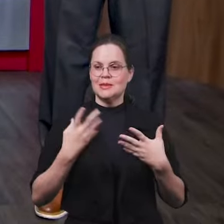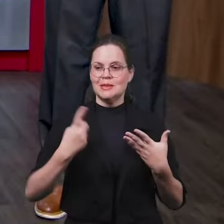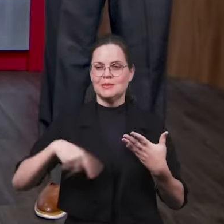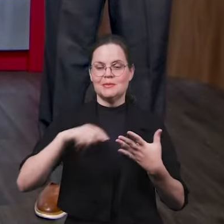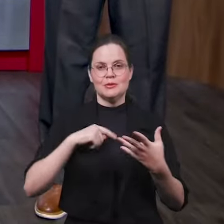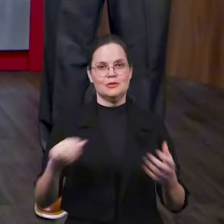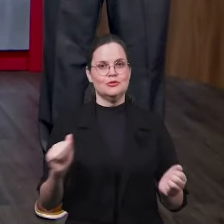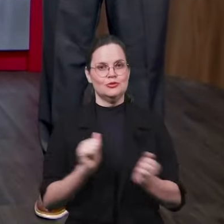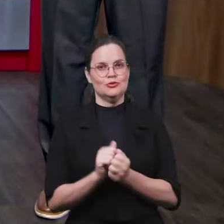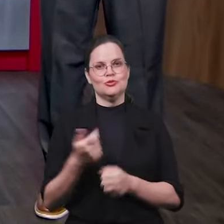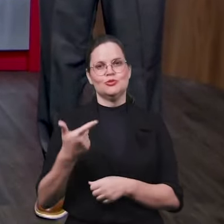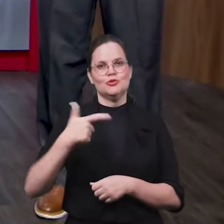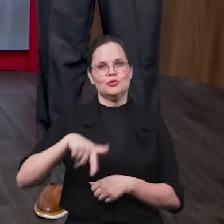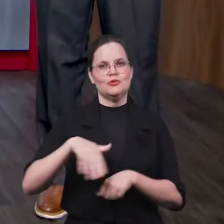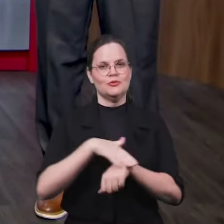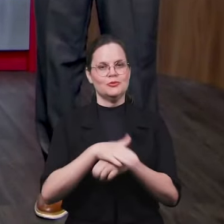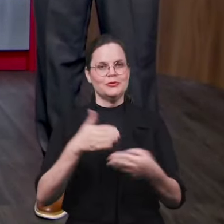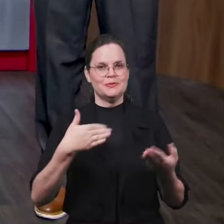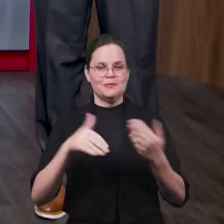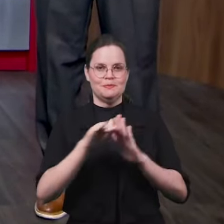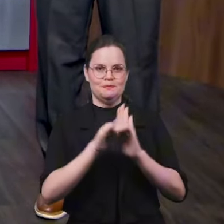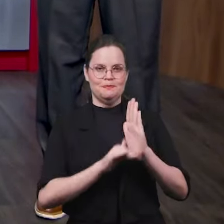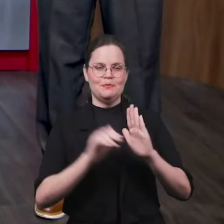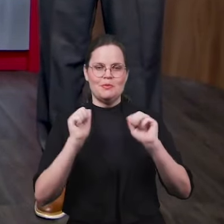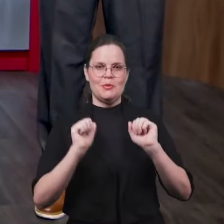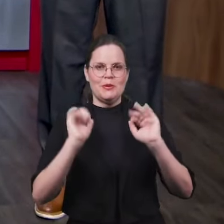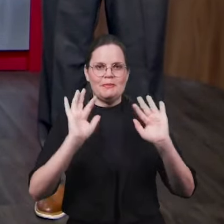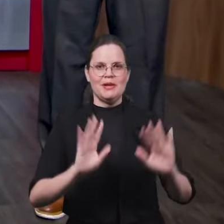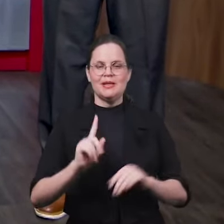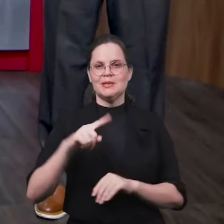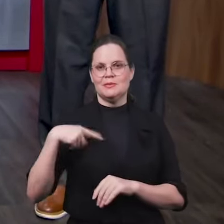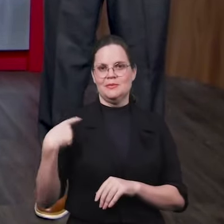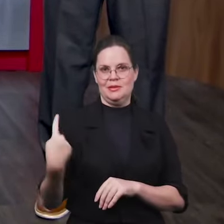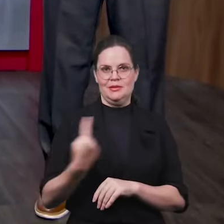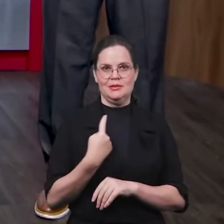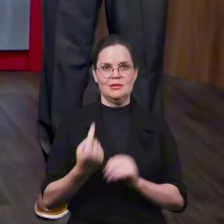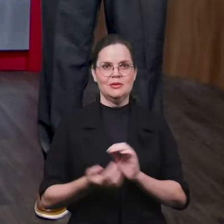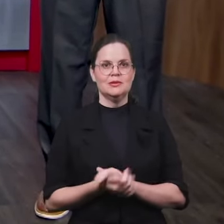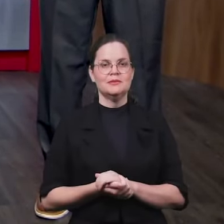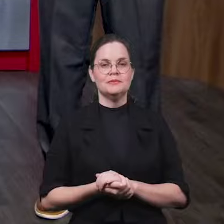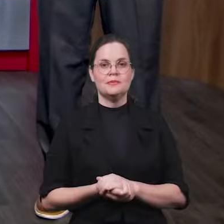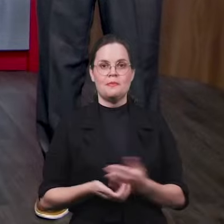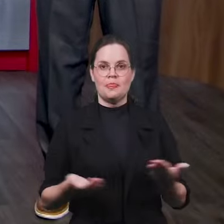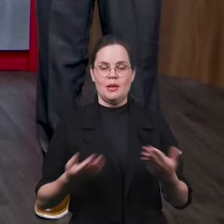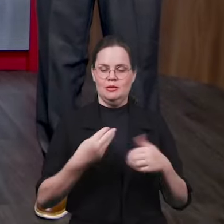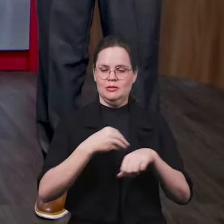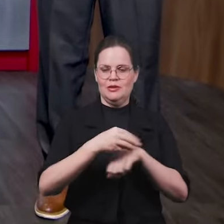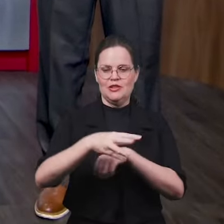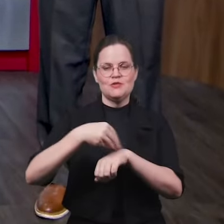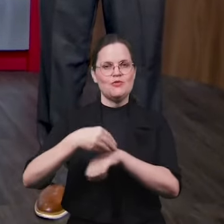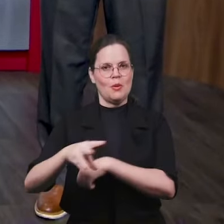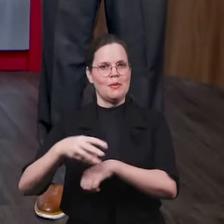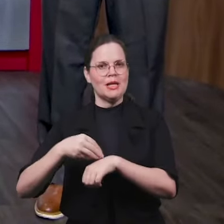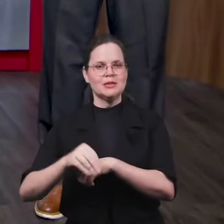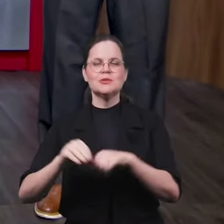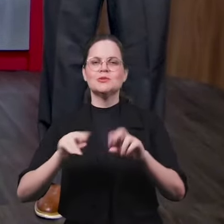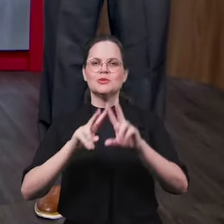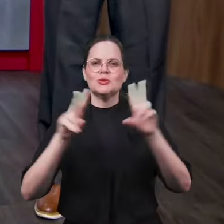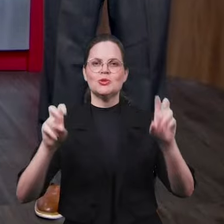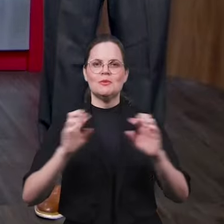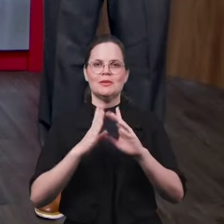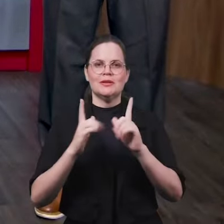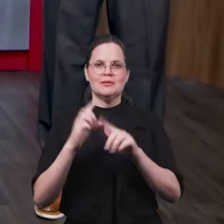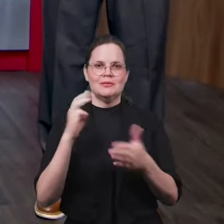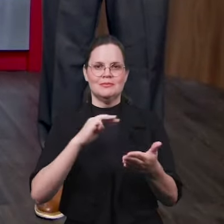estarmos juntos aqui mais uma vez nesse programa que tem sido uma grande bênção para nós, onde passamos as informações